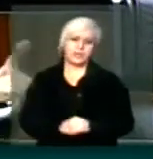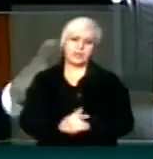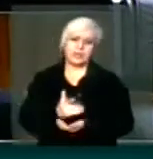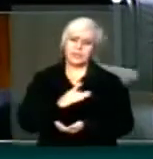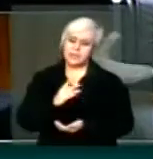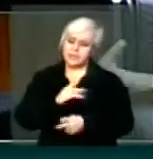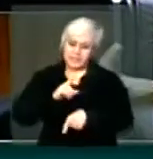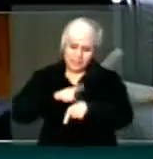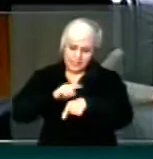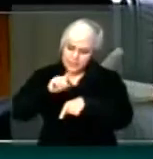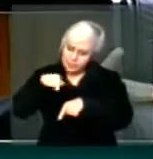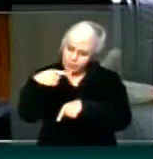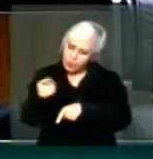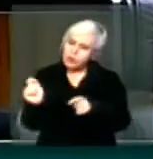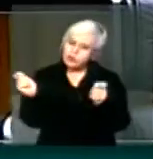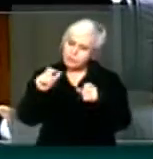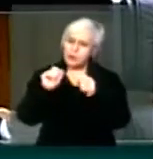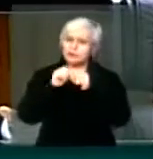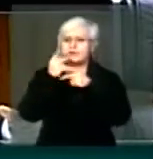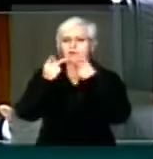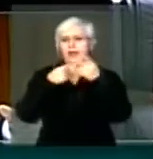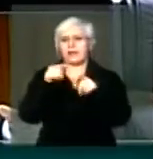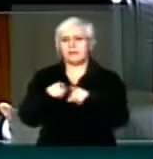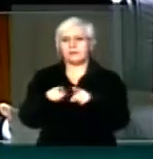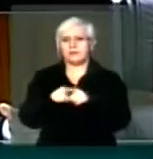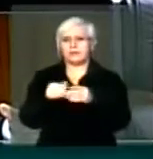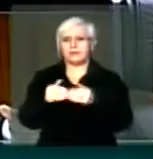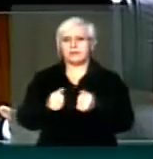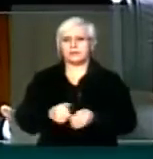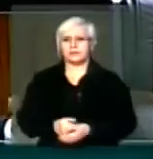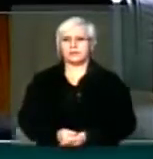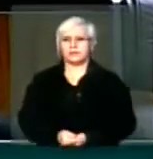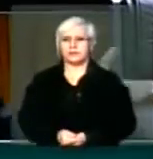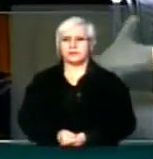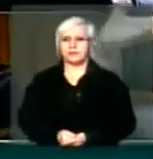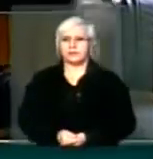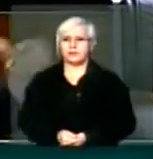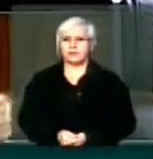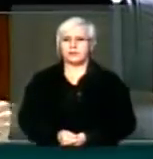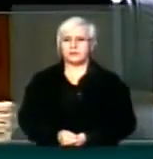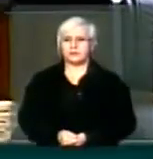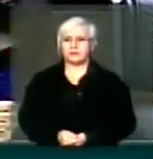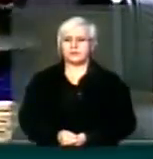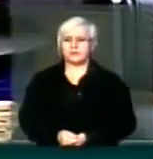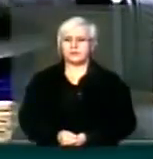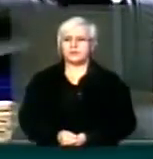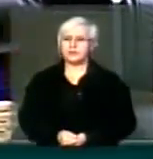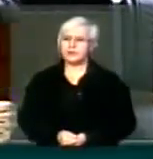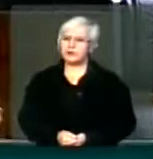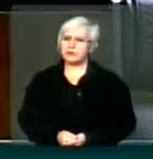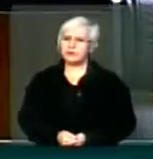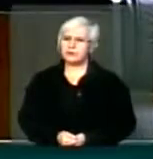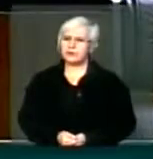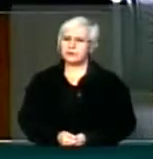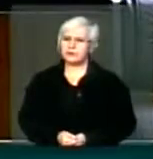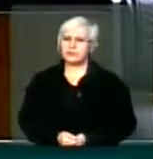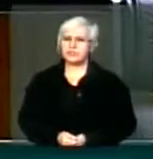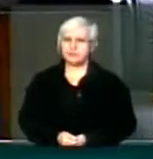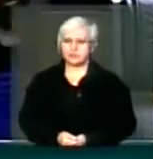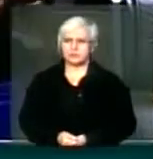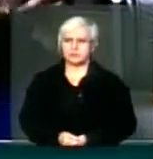outro período aqui para escrito. Honório Santo Agostinho, um minuto. Senhor presidente,